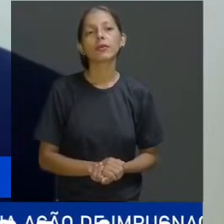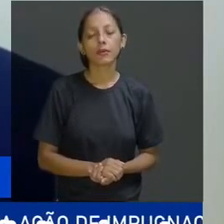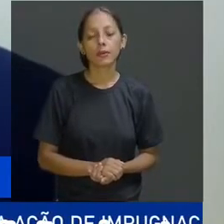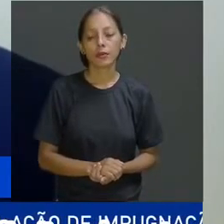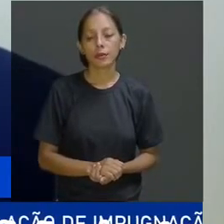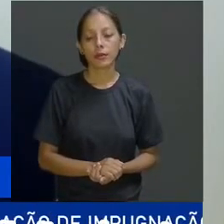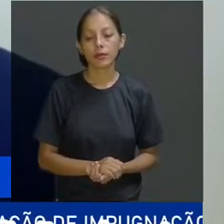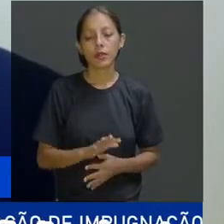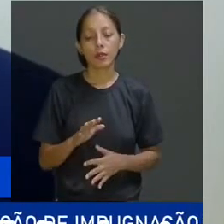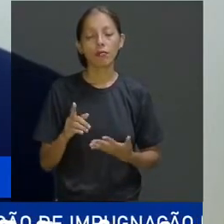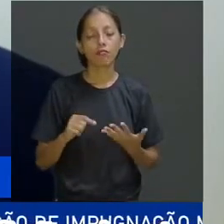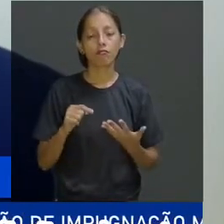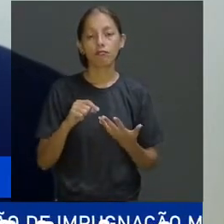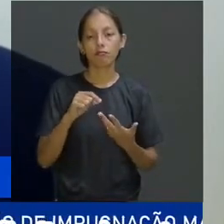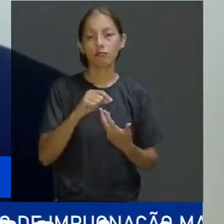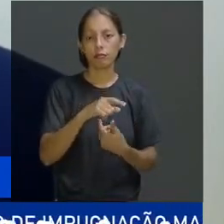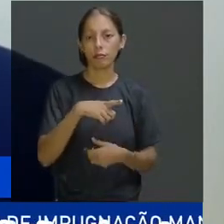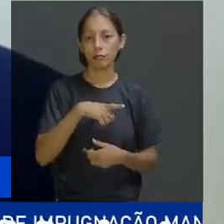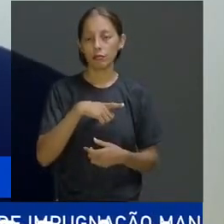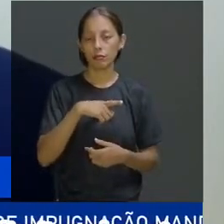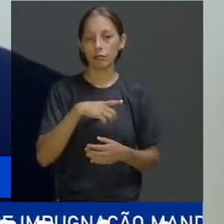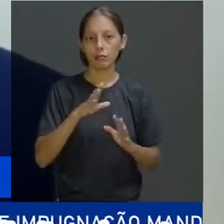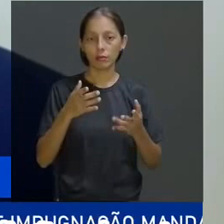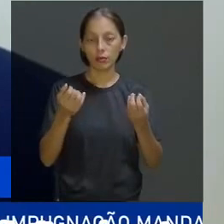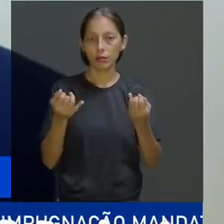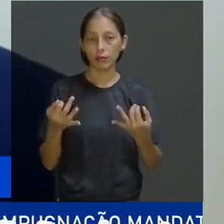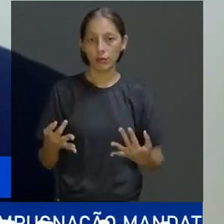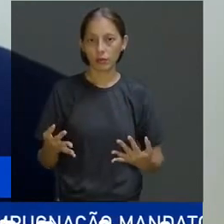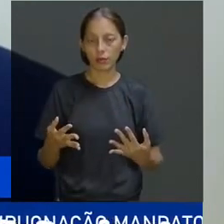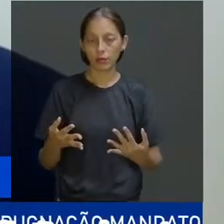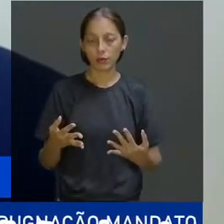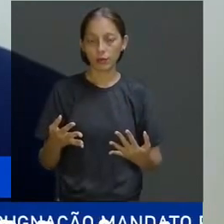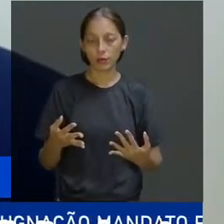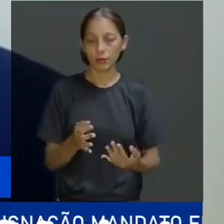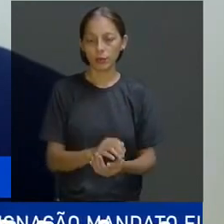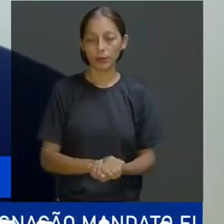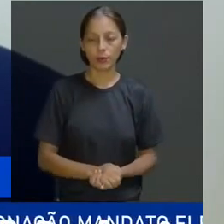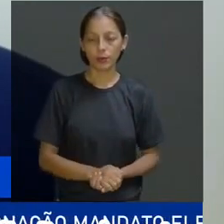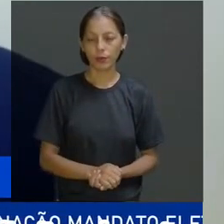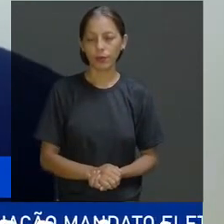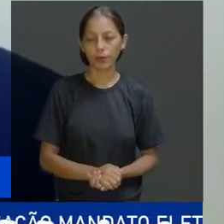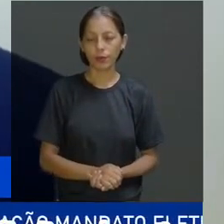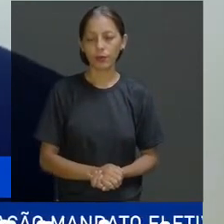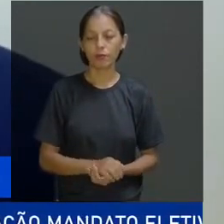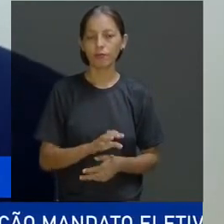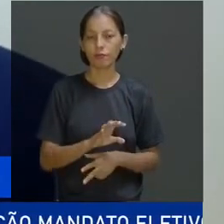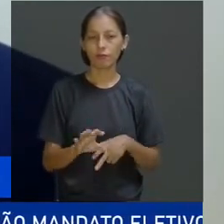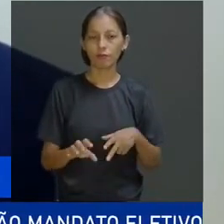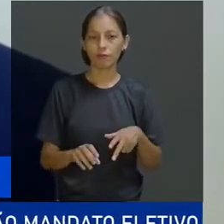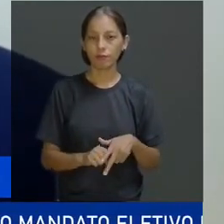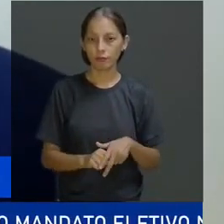Quanto aos fatos alegados, em relação ao alegado abuso do direito de